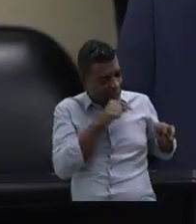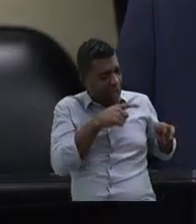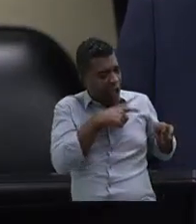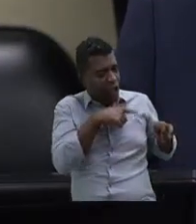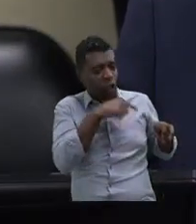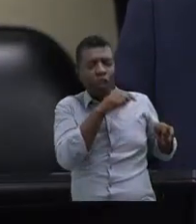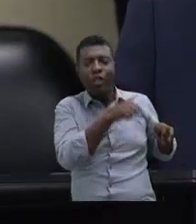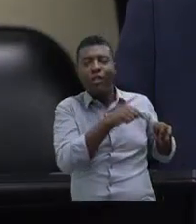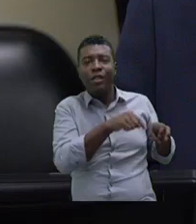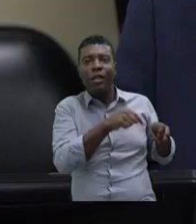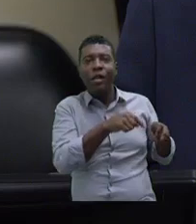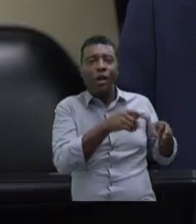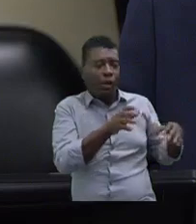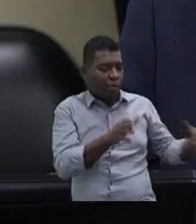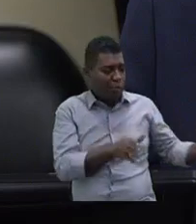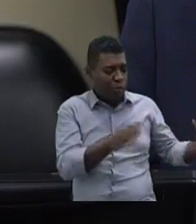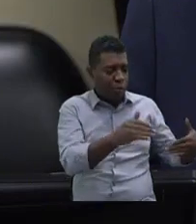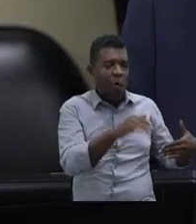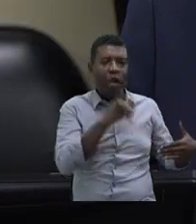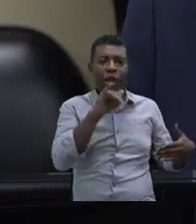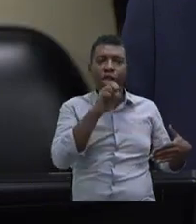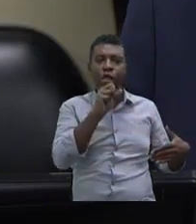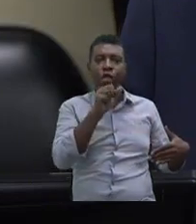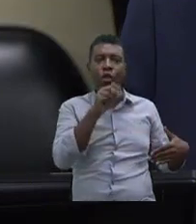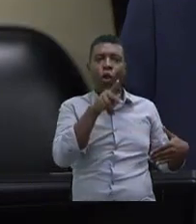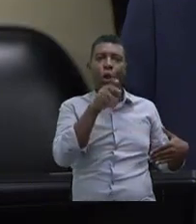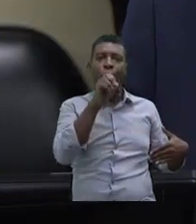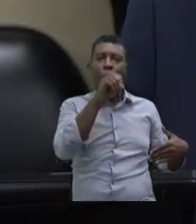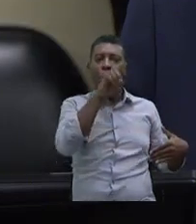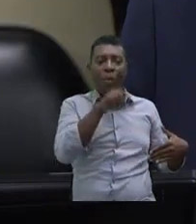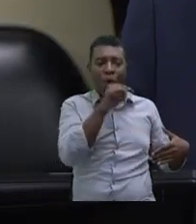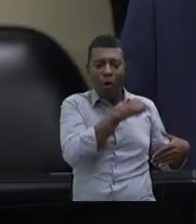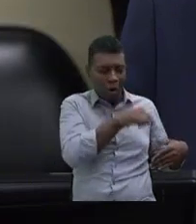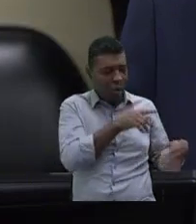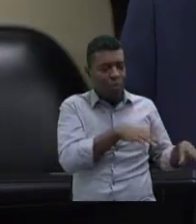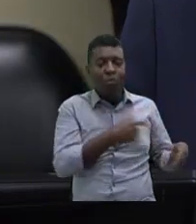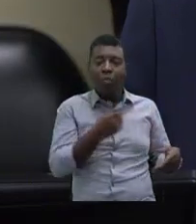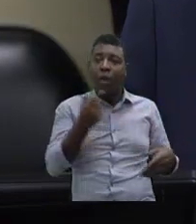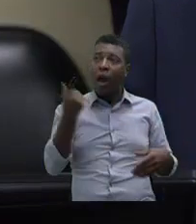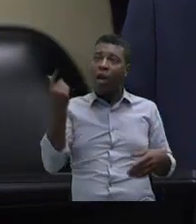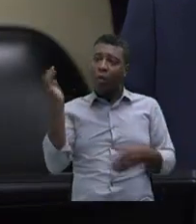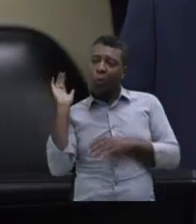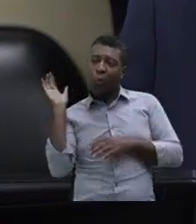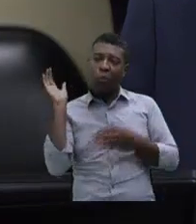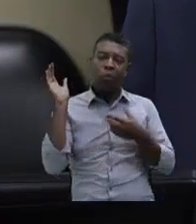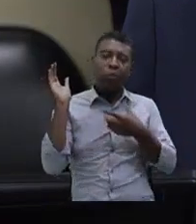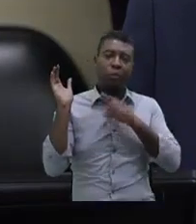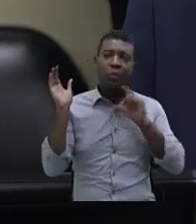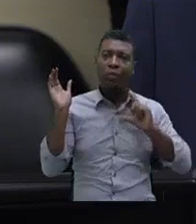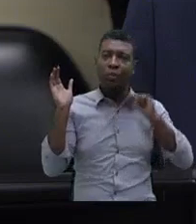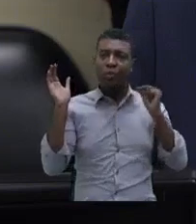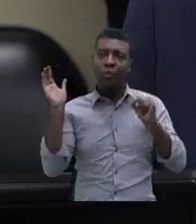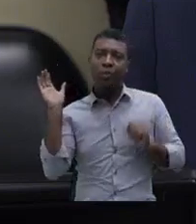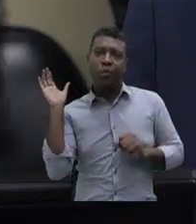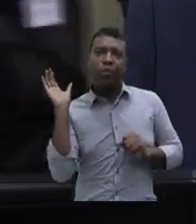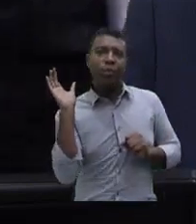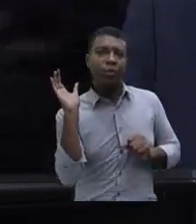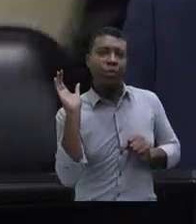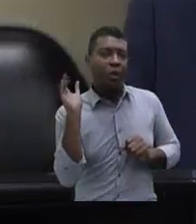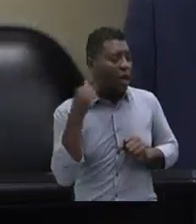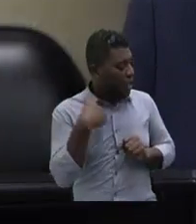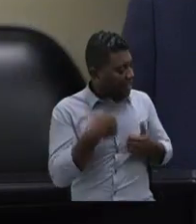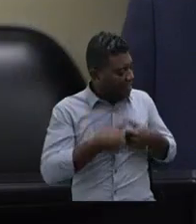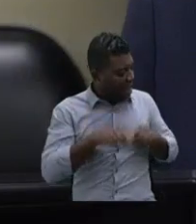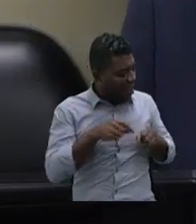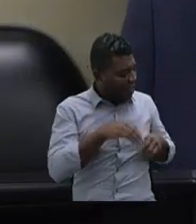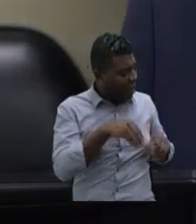queijo para São Paulo. Então, são produtos que a gente tem que a Secretaria de Turismo e Cultura tem que cuidar com muito carinho. E, principalmente,